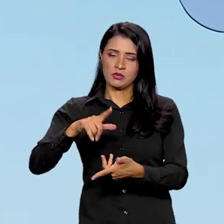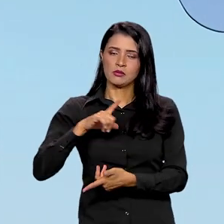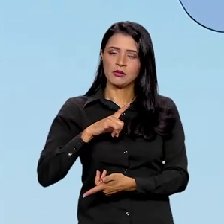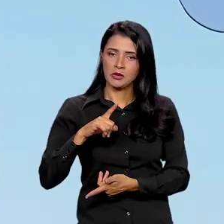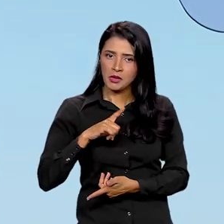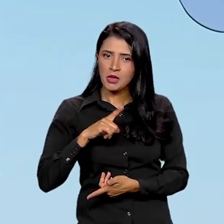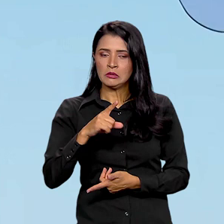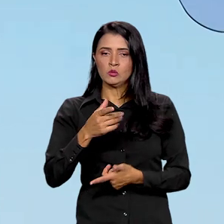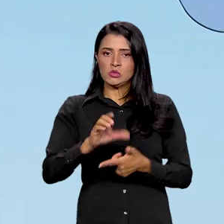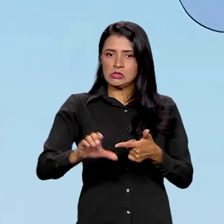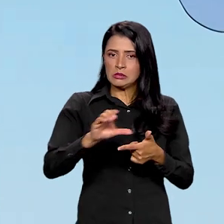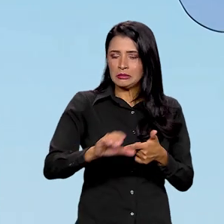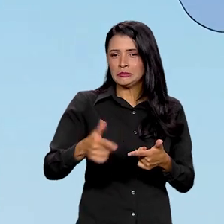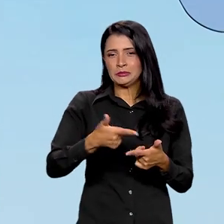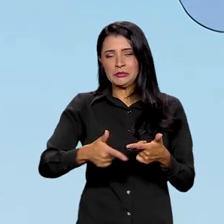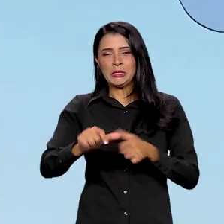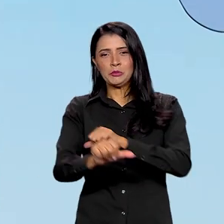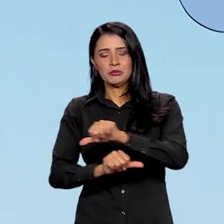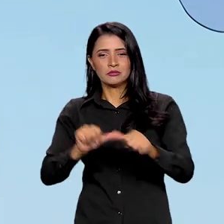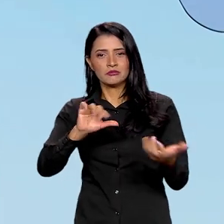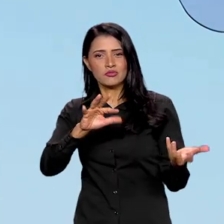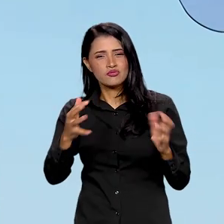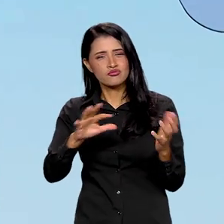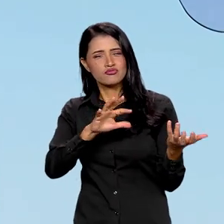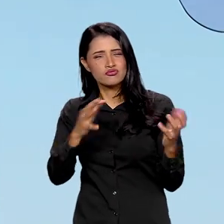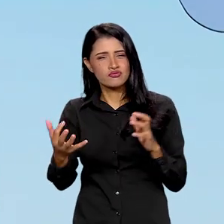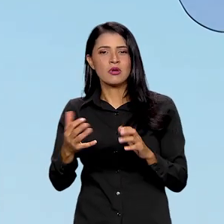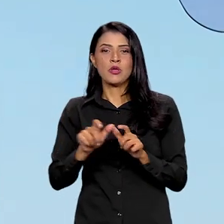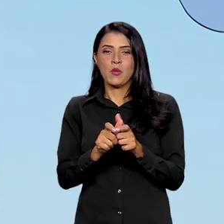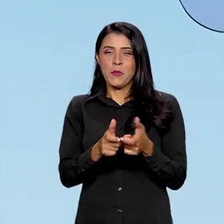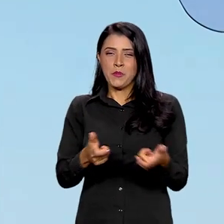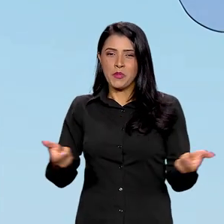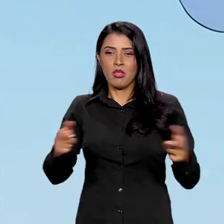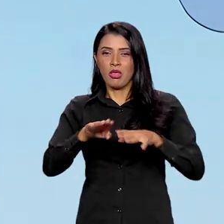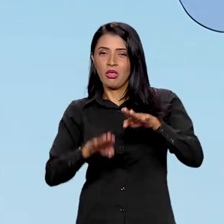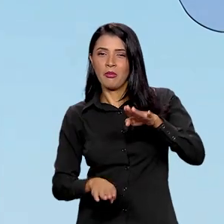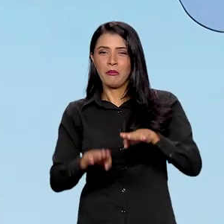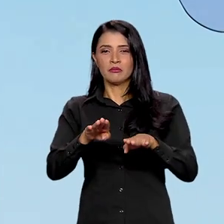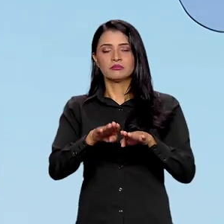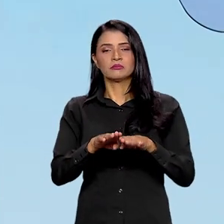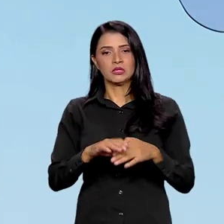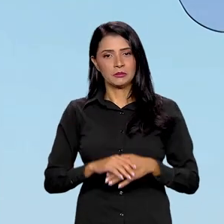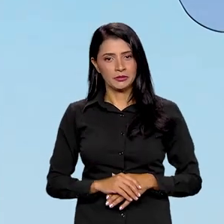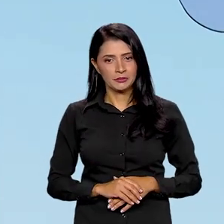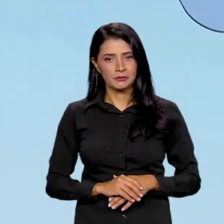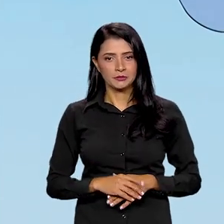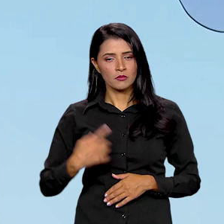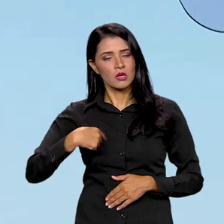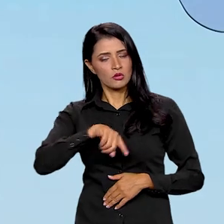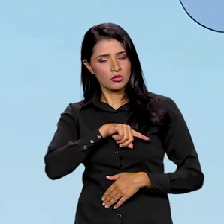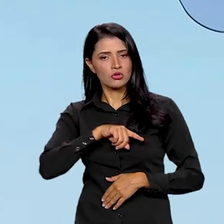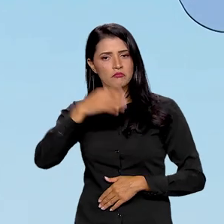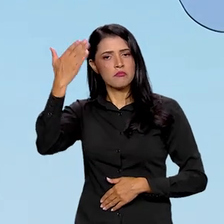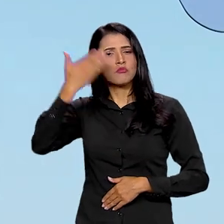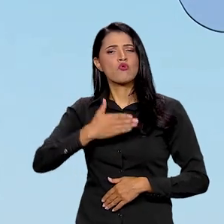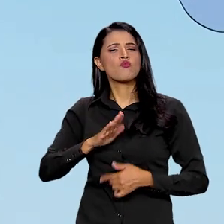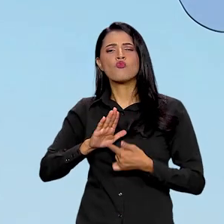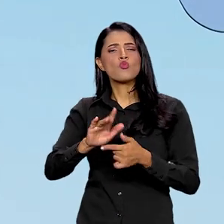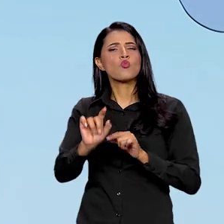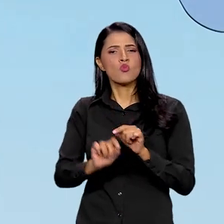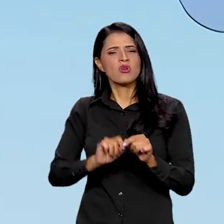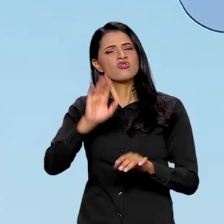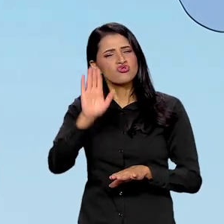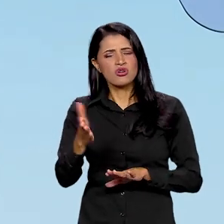nosso planeta, como a crise das mudanças climáticas e o aumento da desigualdade. Vamos